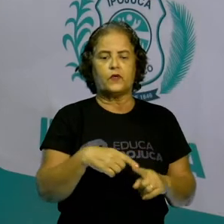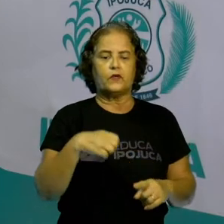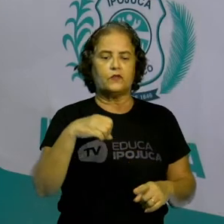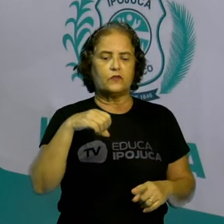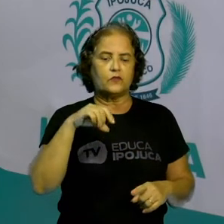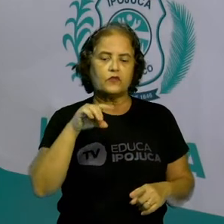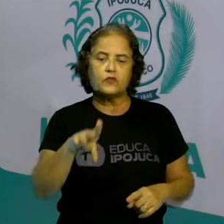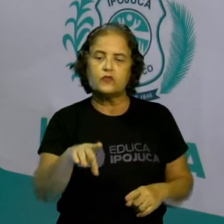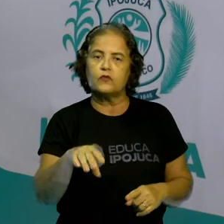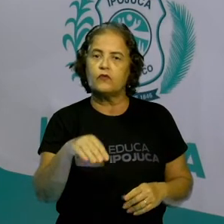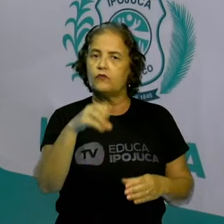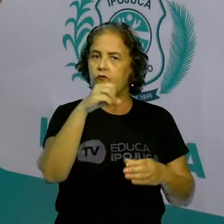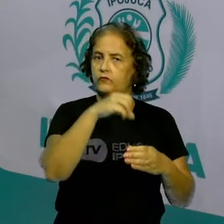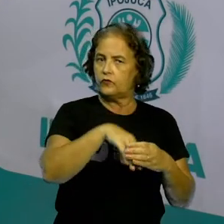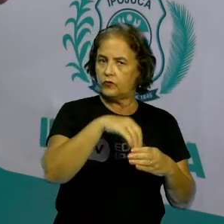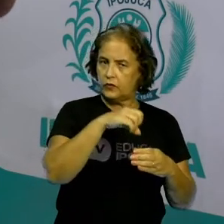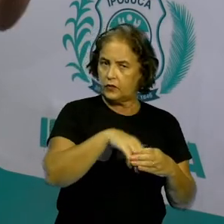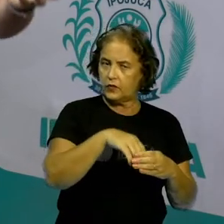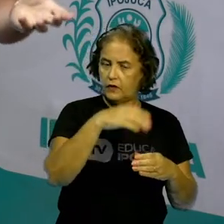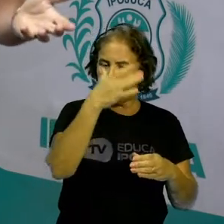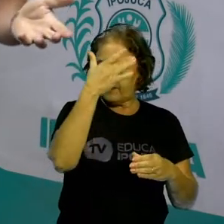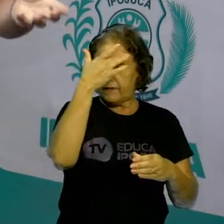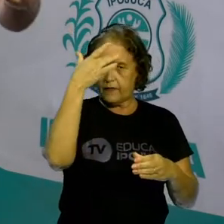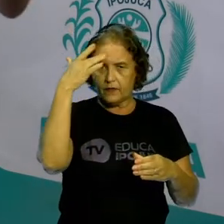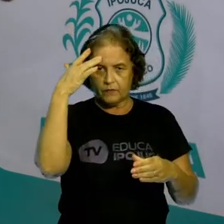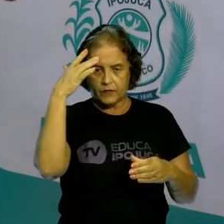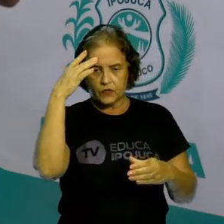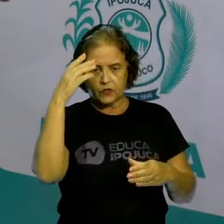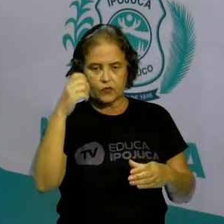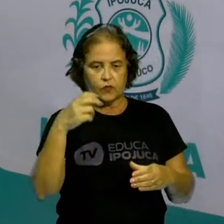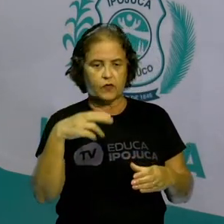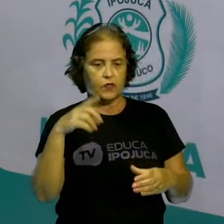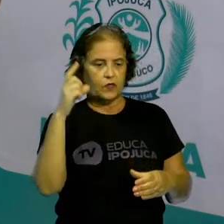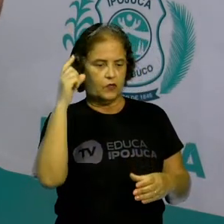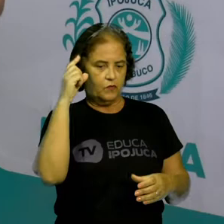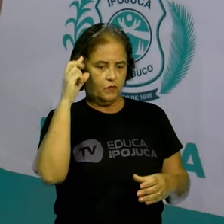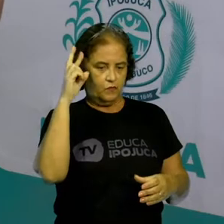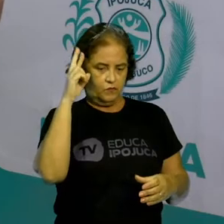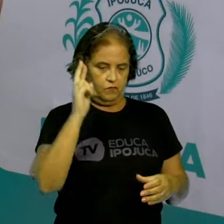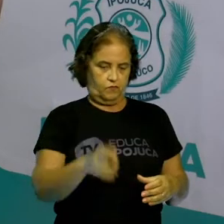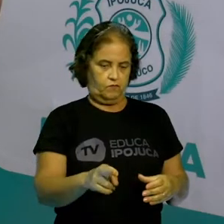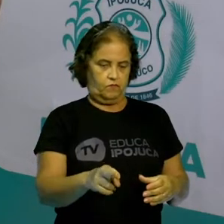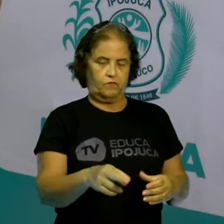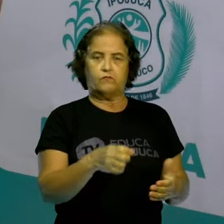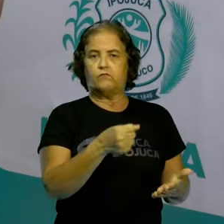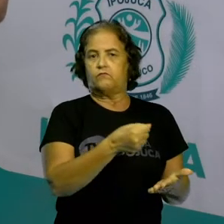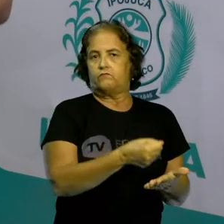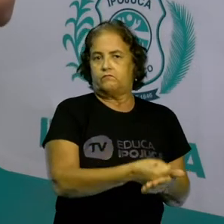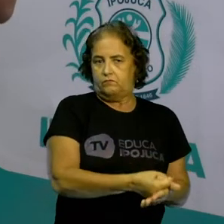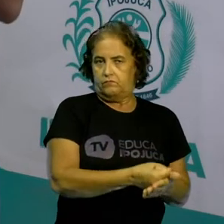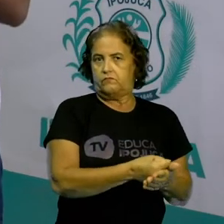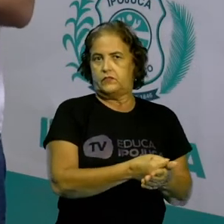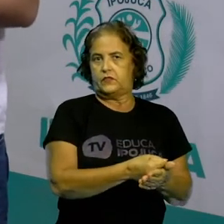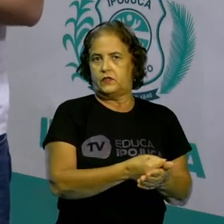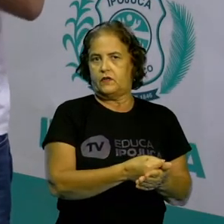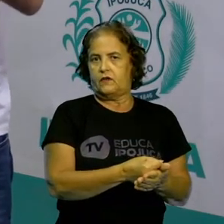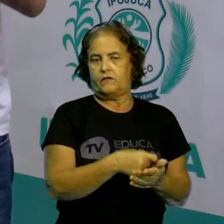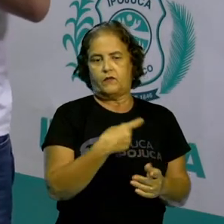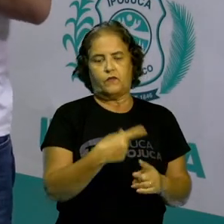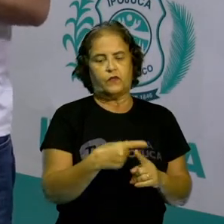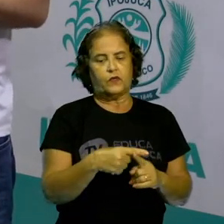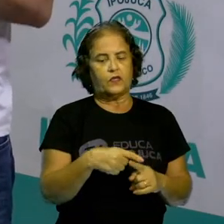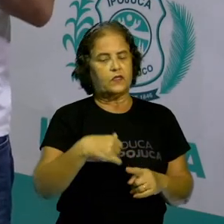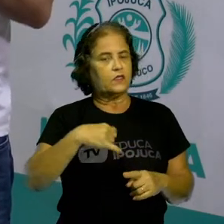coronel indicava. Se você votasse em outra pessoa, algo de muito ruim podia acontecer com você, tá bem? Lembrando que